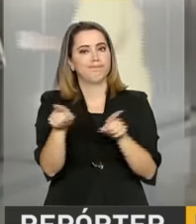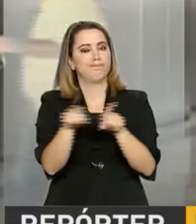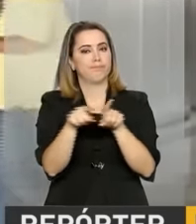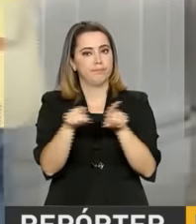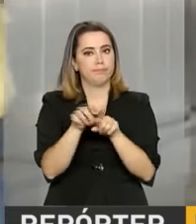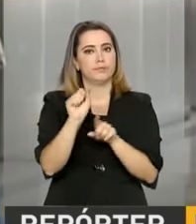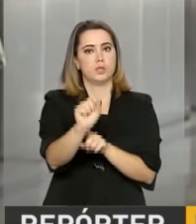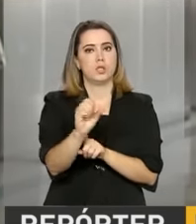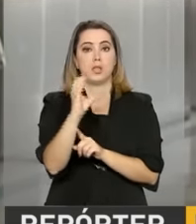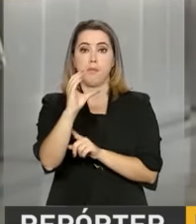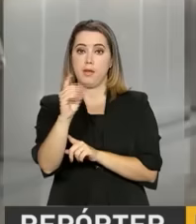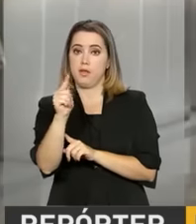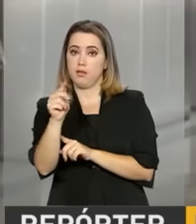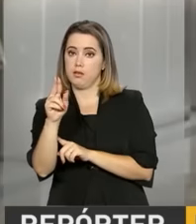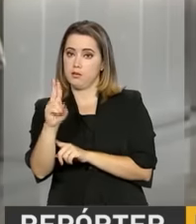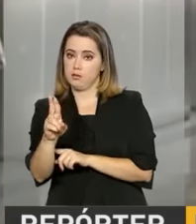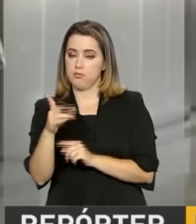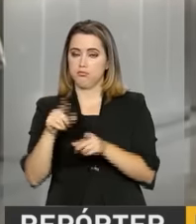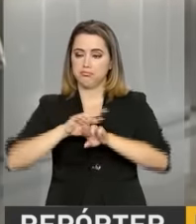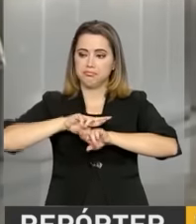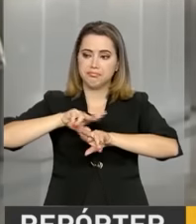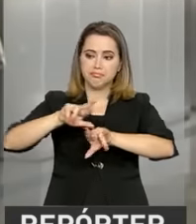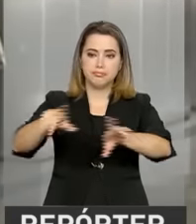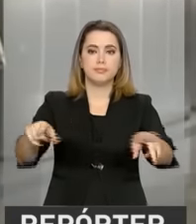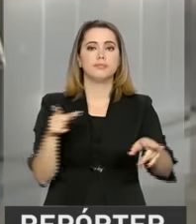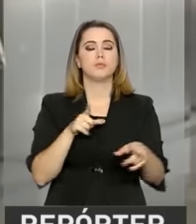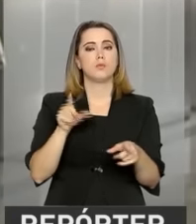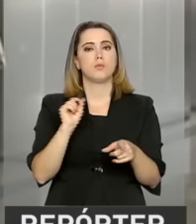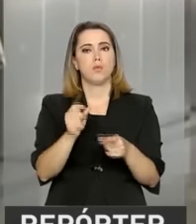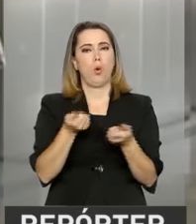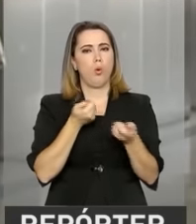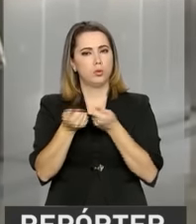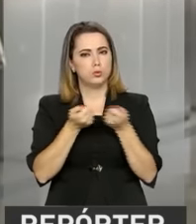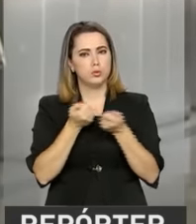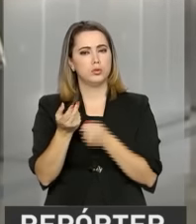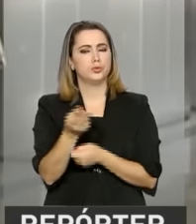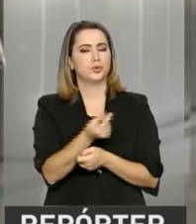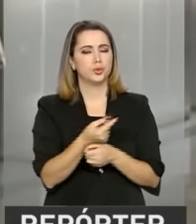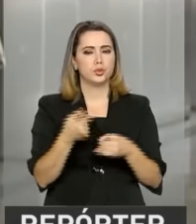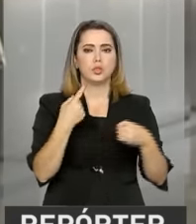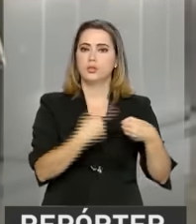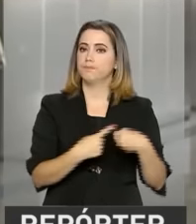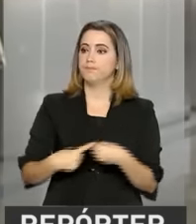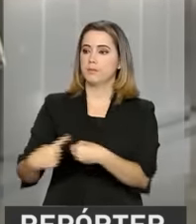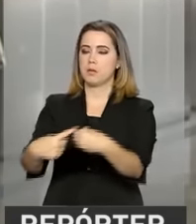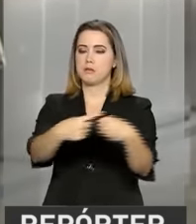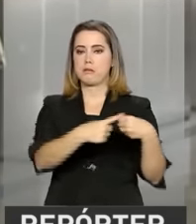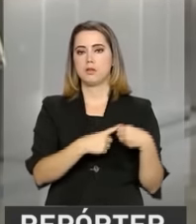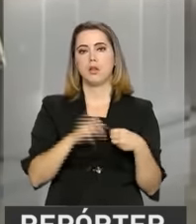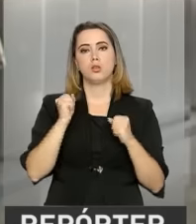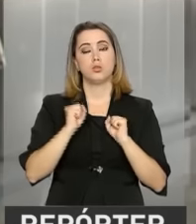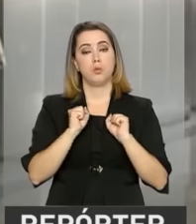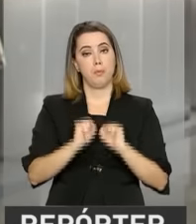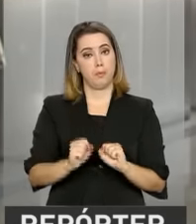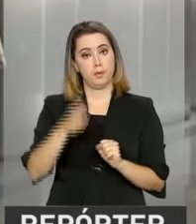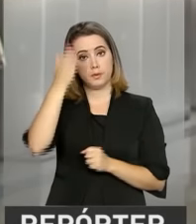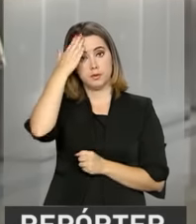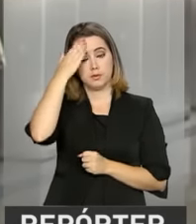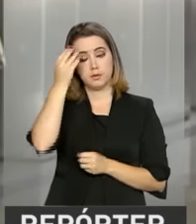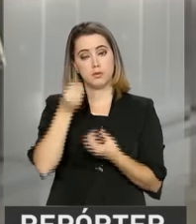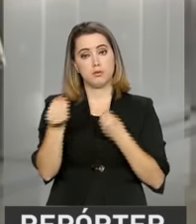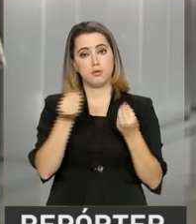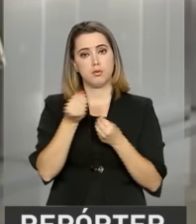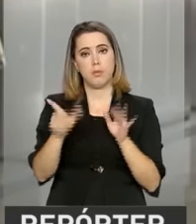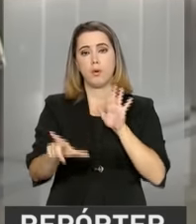nas controladorias, nos departamentos de controle interno, nos diversos municípios, possam se aprofundar quanto à legislação